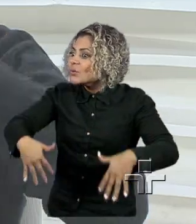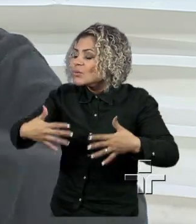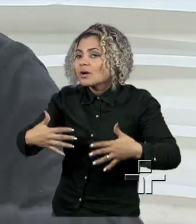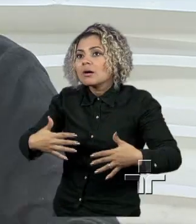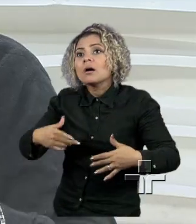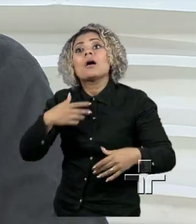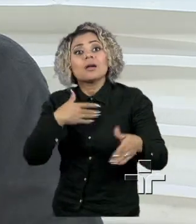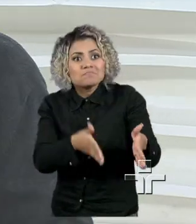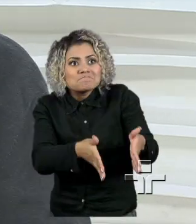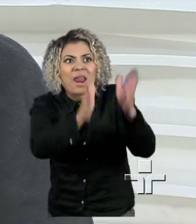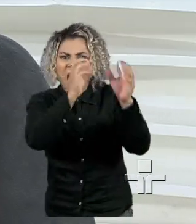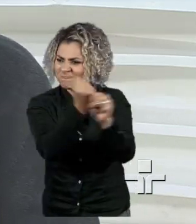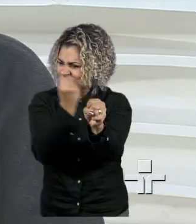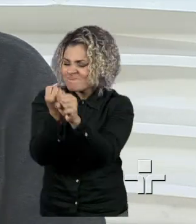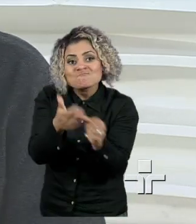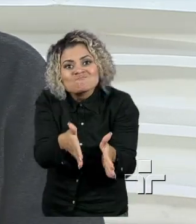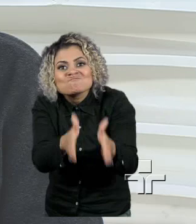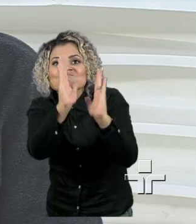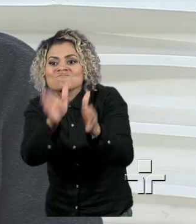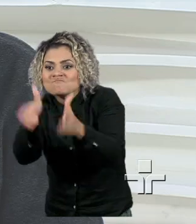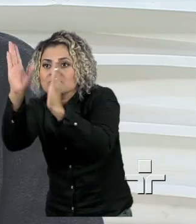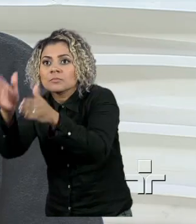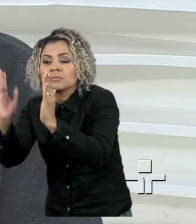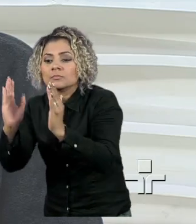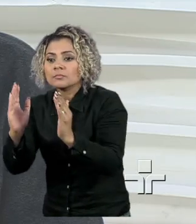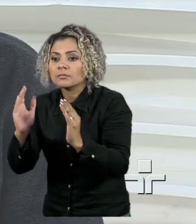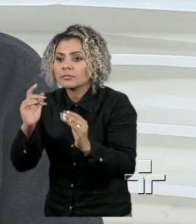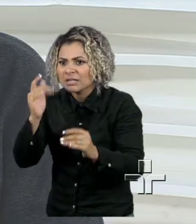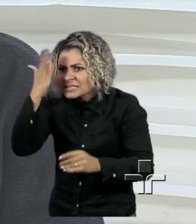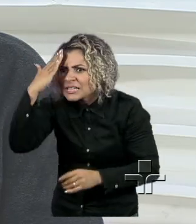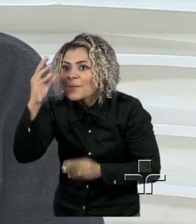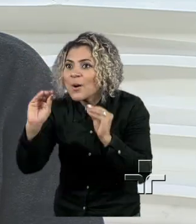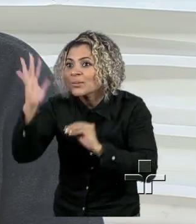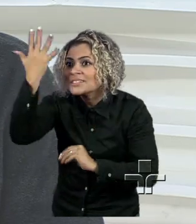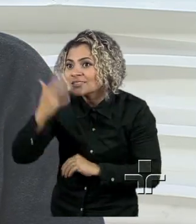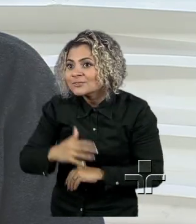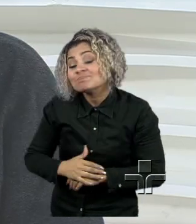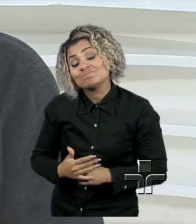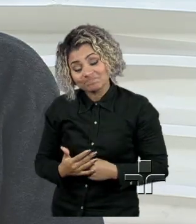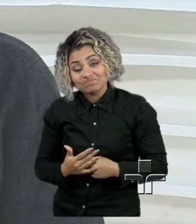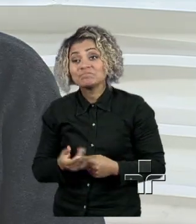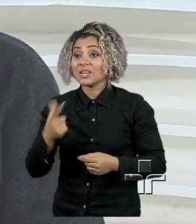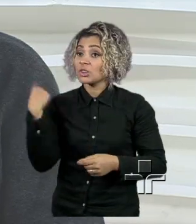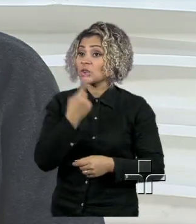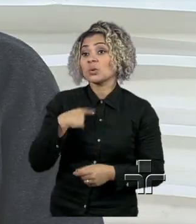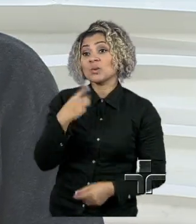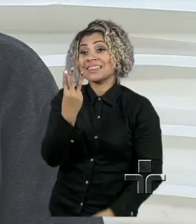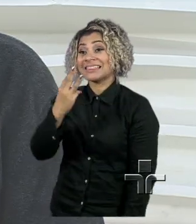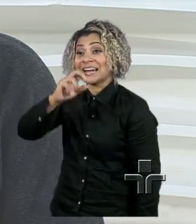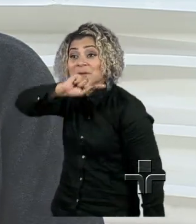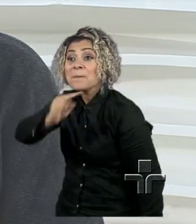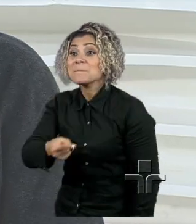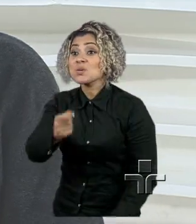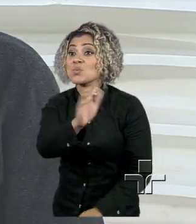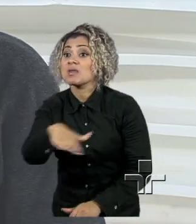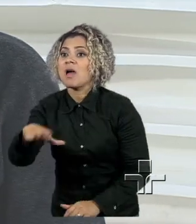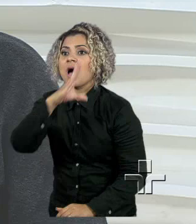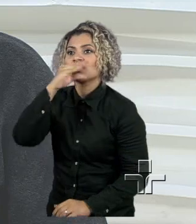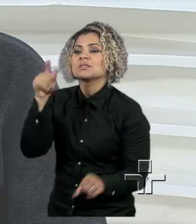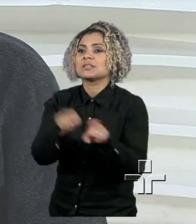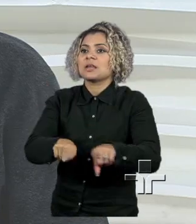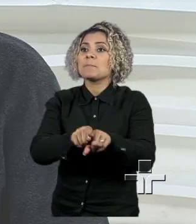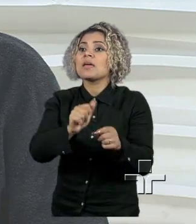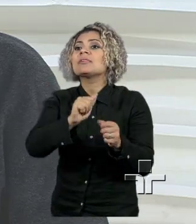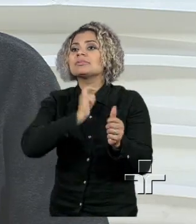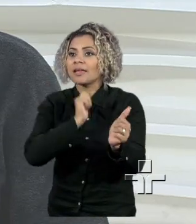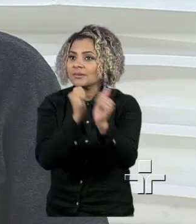construímos prédios, etc., de modo hoje, André, que nós atendemos 3 mil crianças e adolescentes, né, com aula